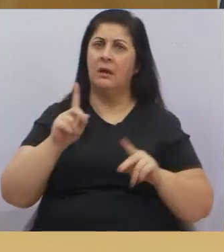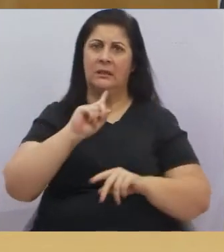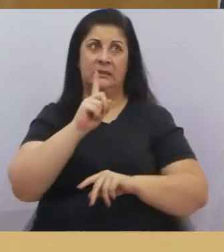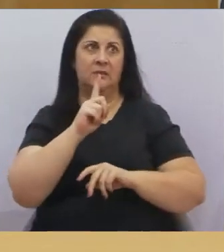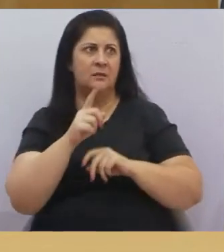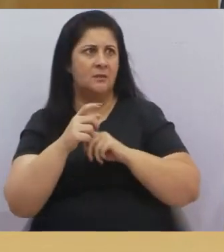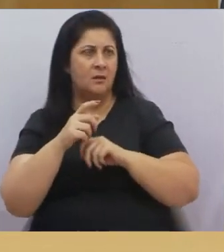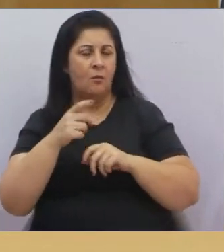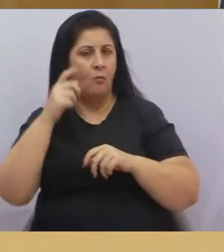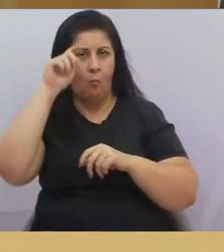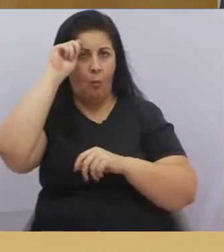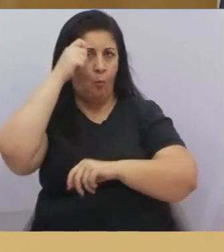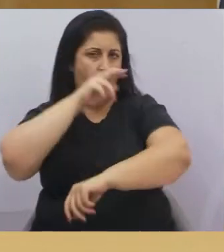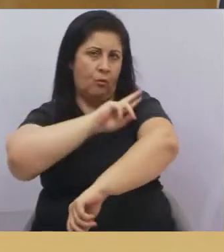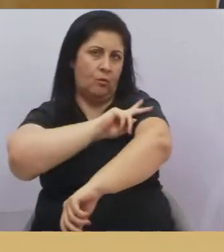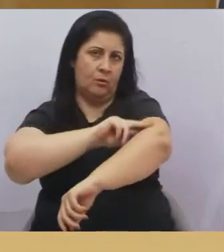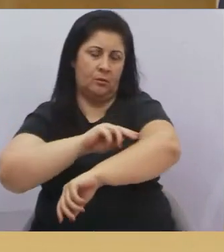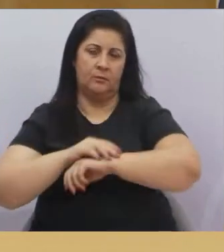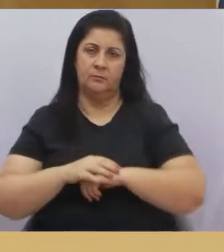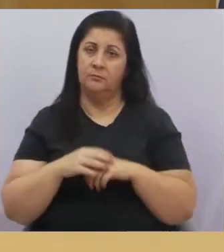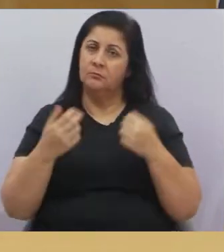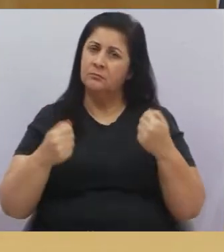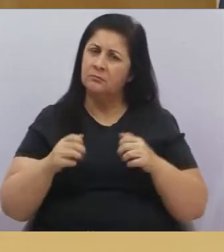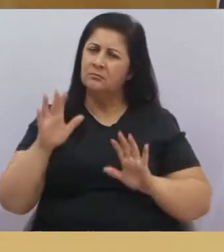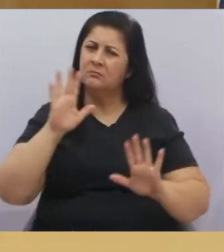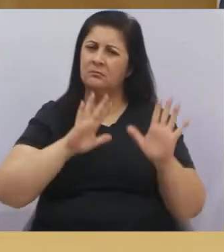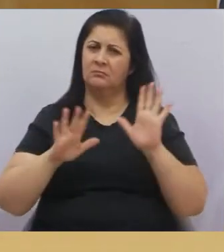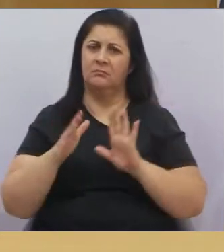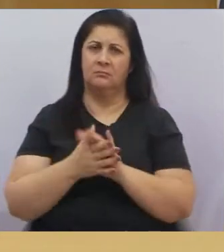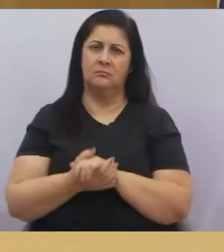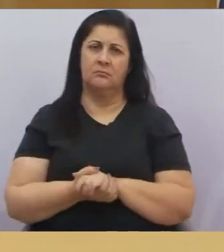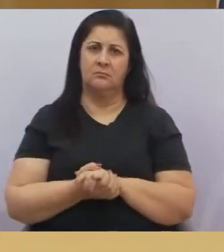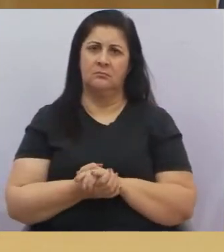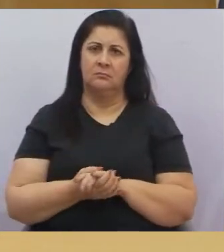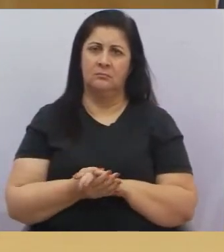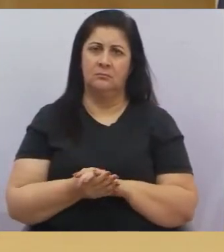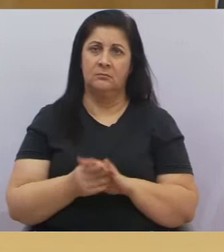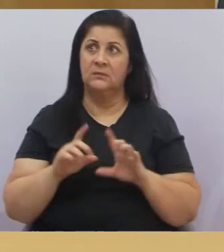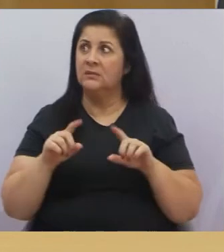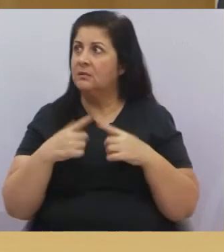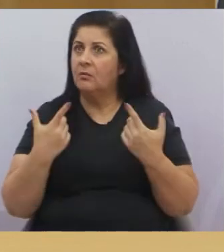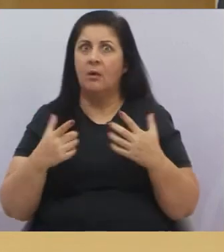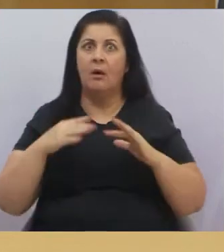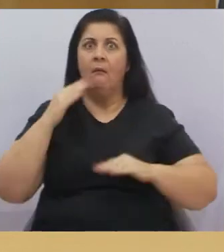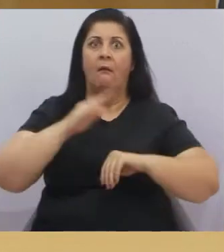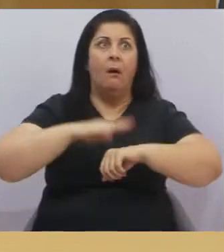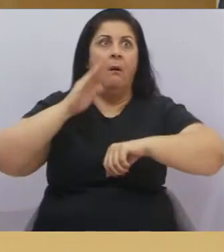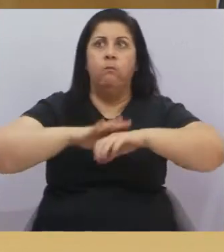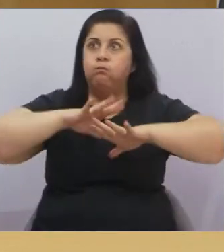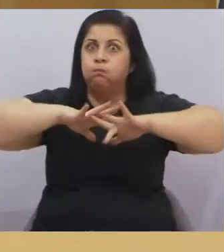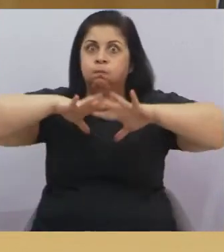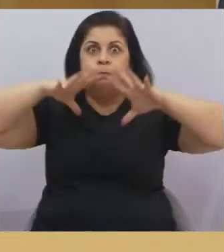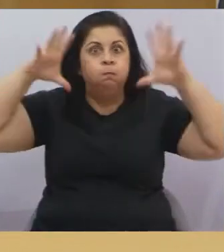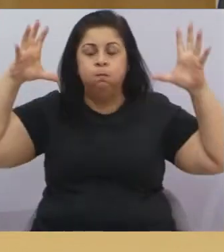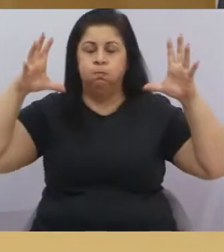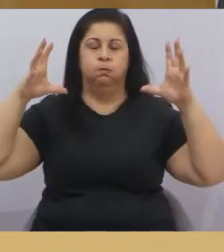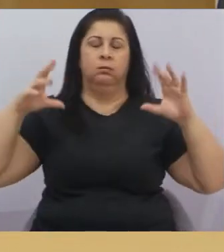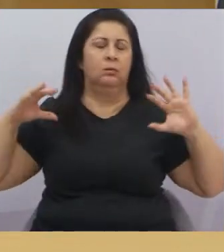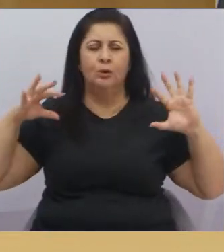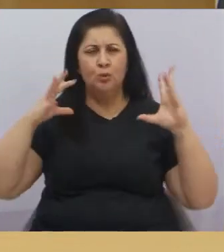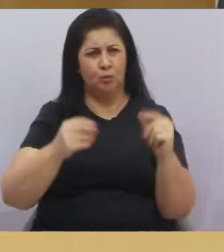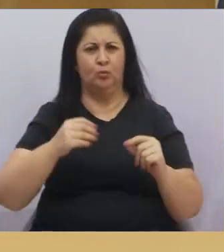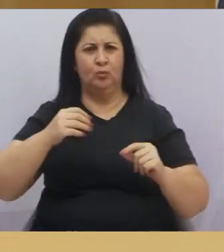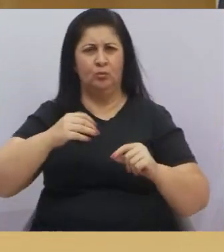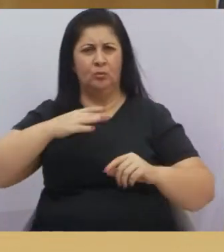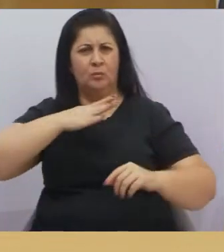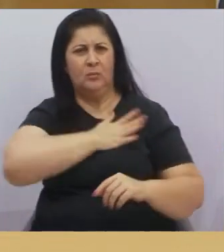cor. Então, acho que essas coisas também têm que estar sendo muito bem analisadas hoje em dia, senão vai virar um fervor isso, né? Um fervor, que tudo é preconceito, e não